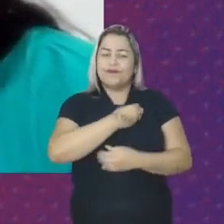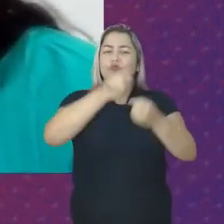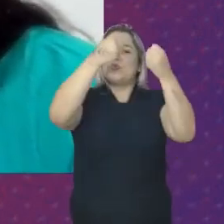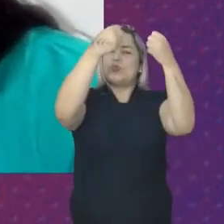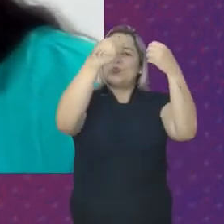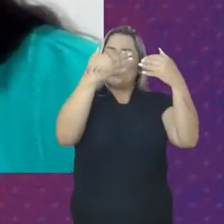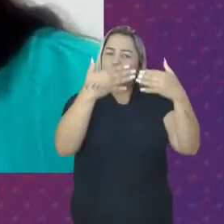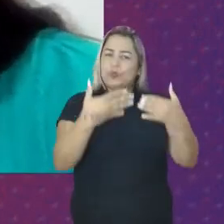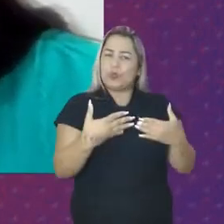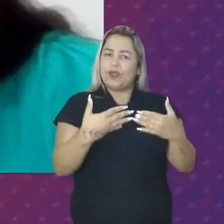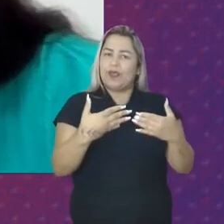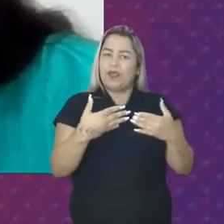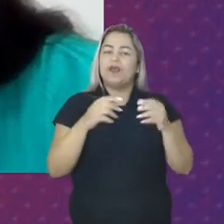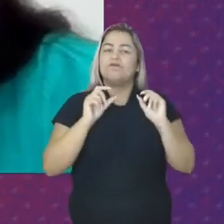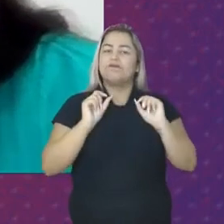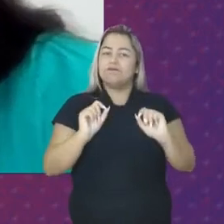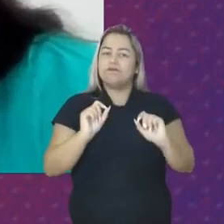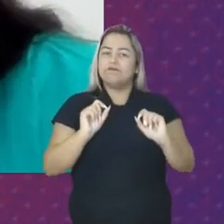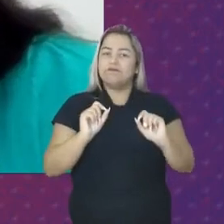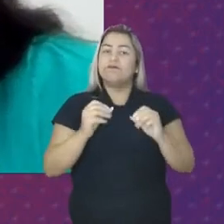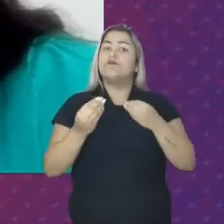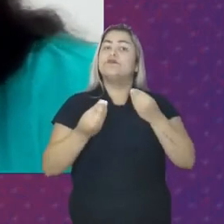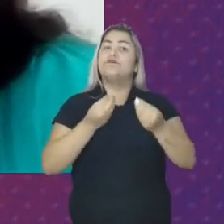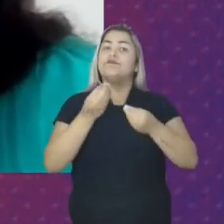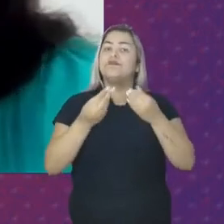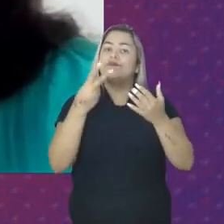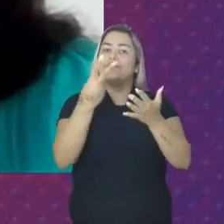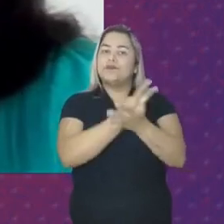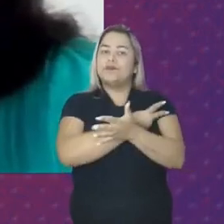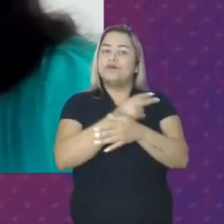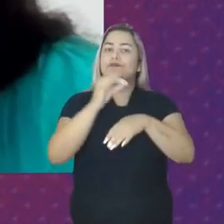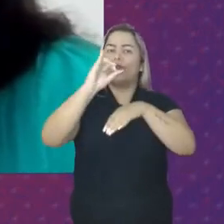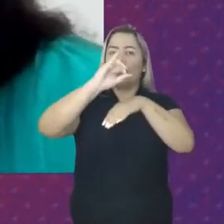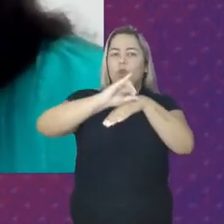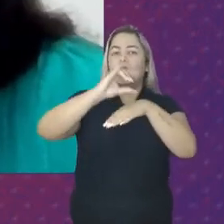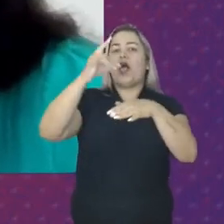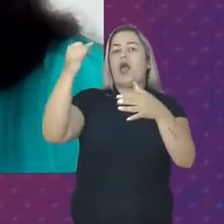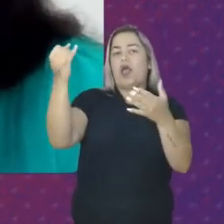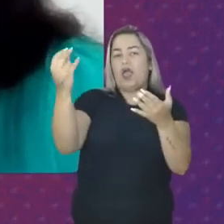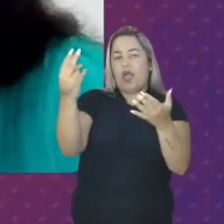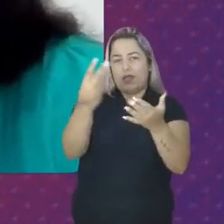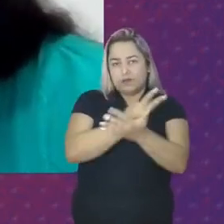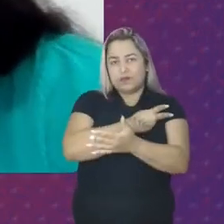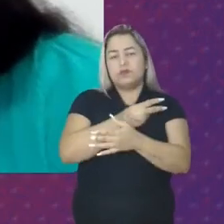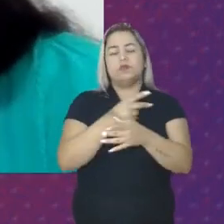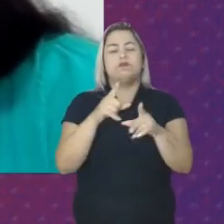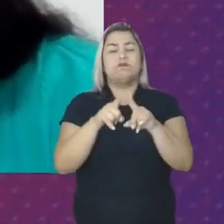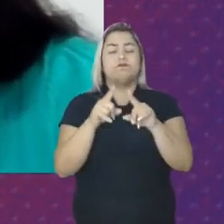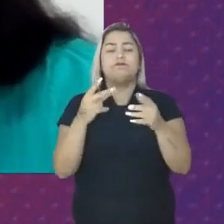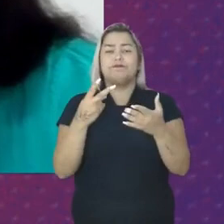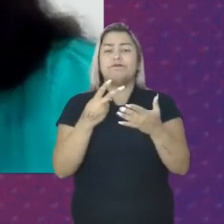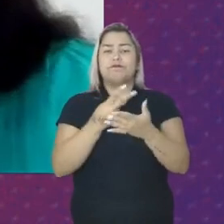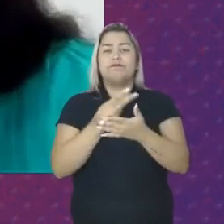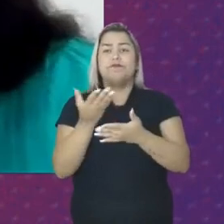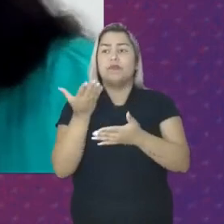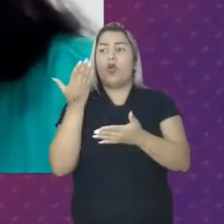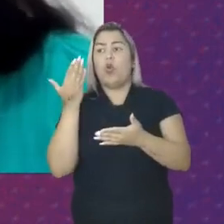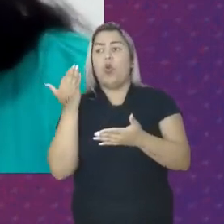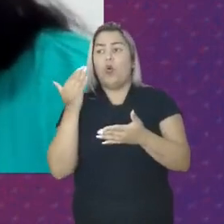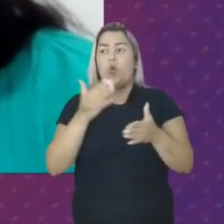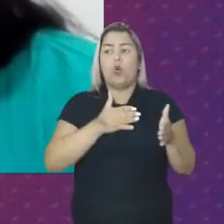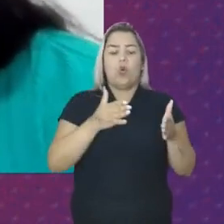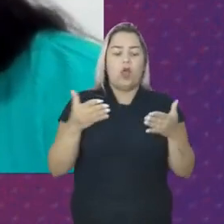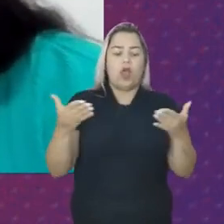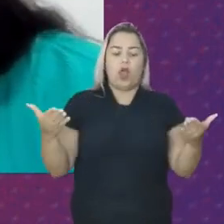um pouquinho hoje como funciona a Central, quando foi que ela surgiu, os momentos que nós passamos, e essa fase